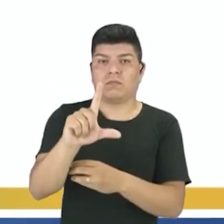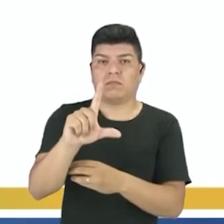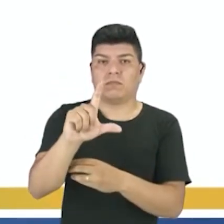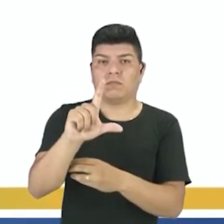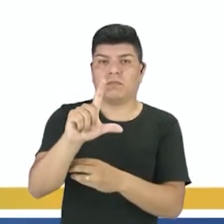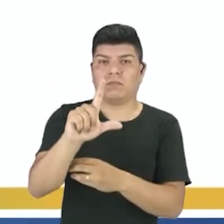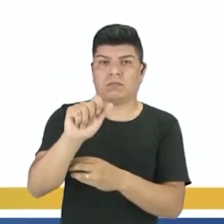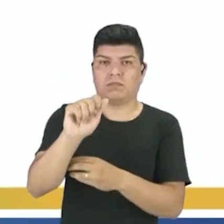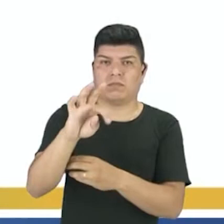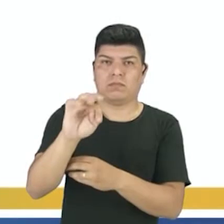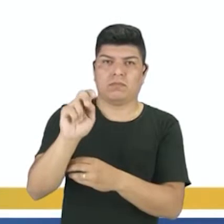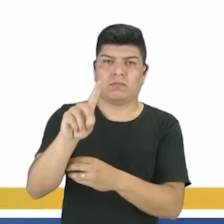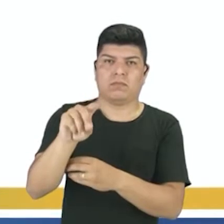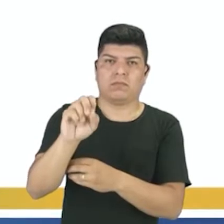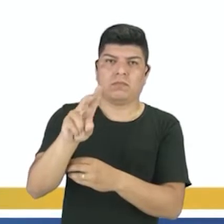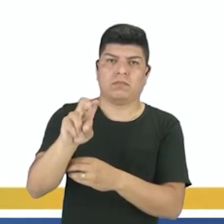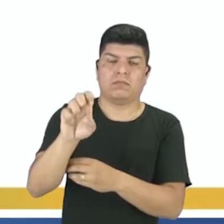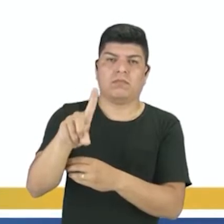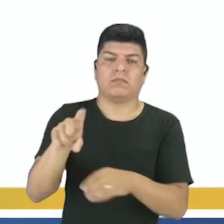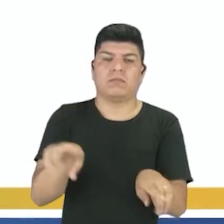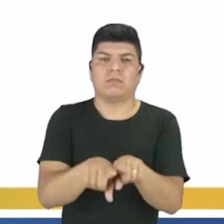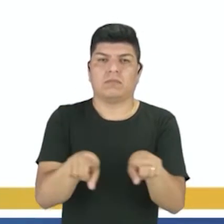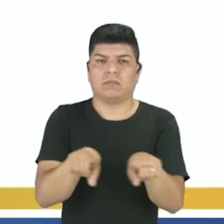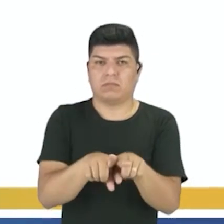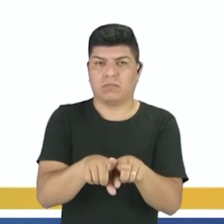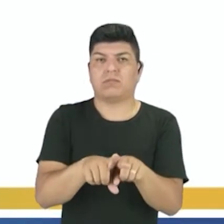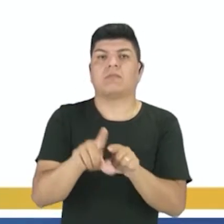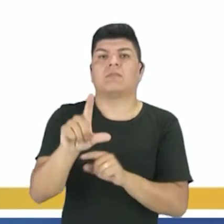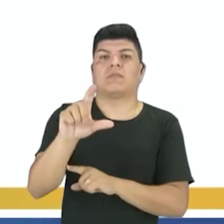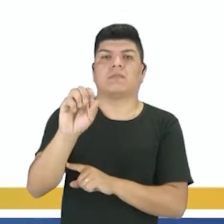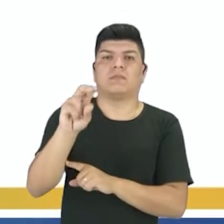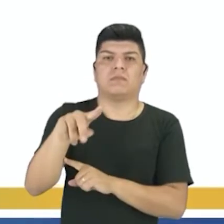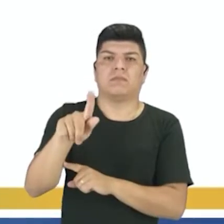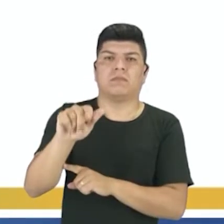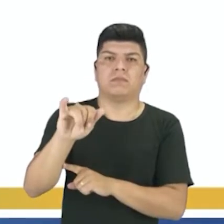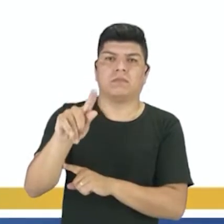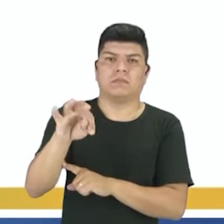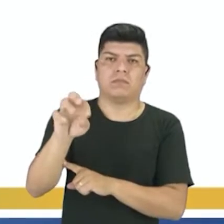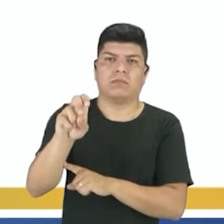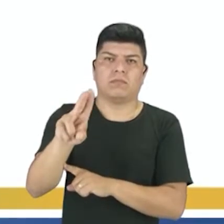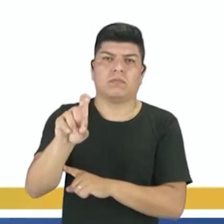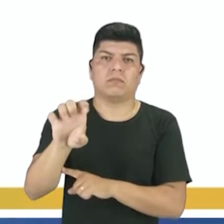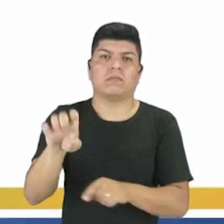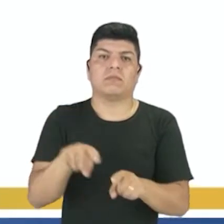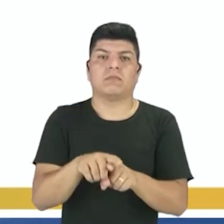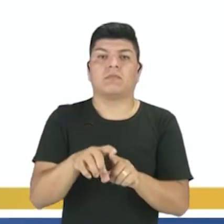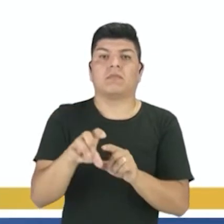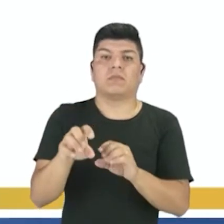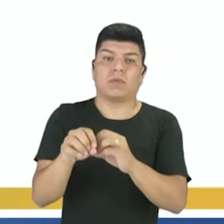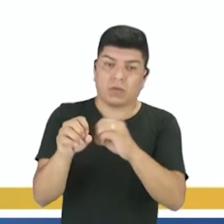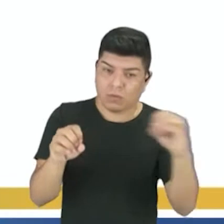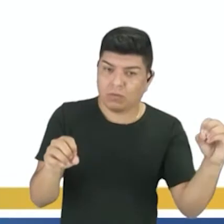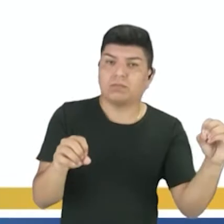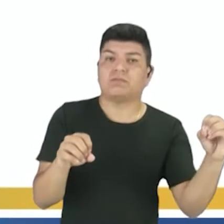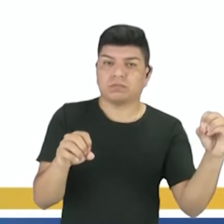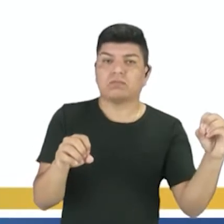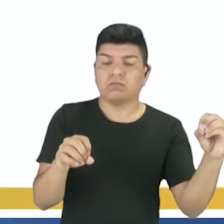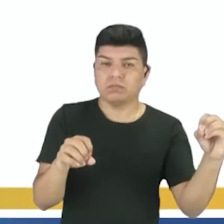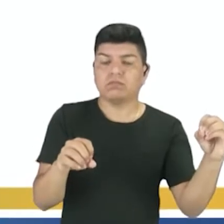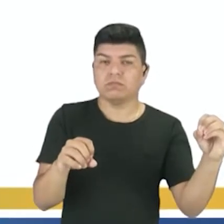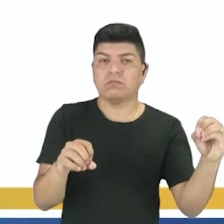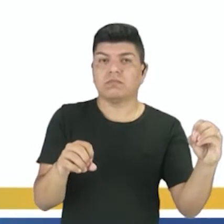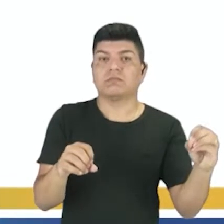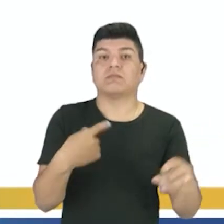20 graus ao sul e longitude 40 graus a oeste de Greenwich. Então,